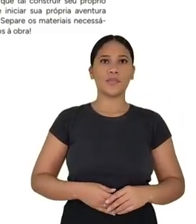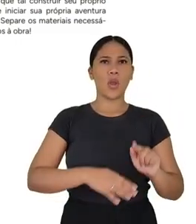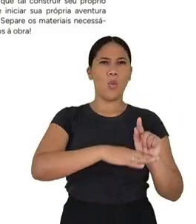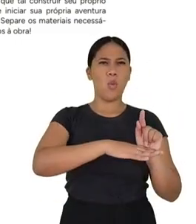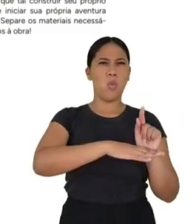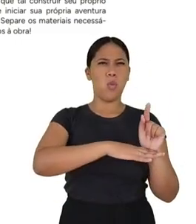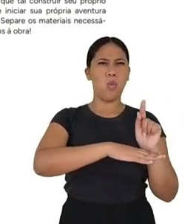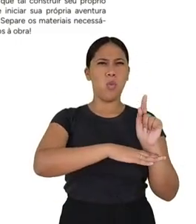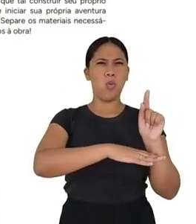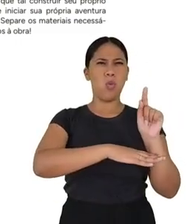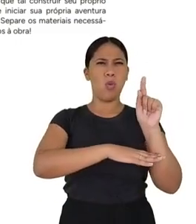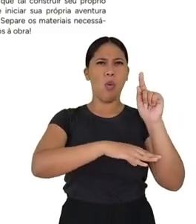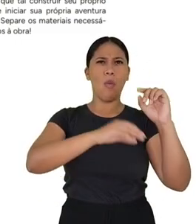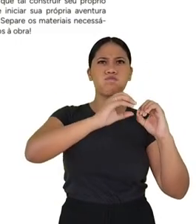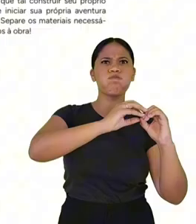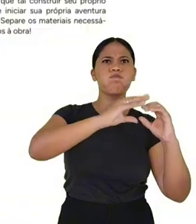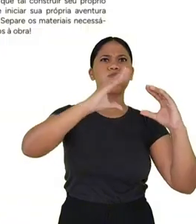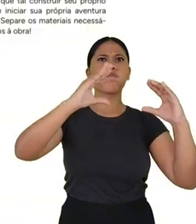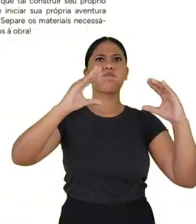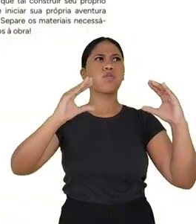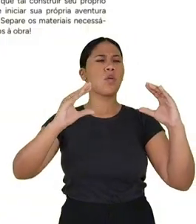2. Foguete-balão.